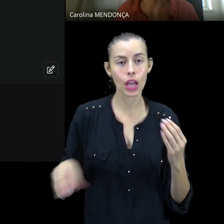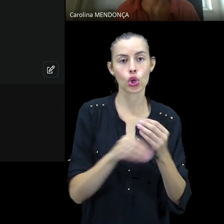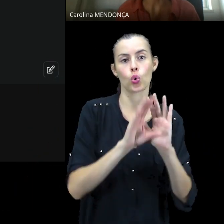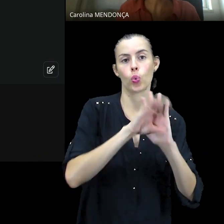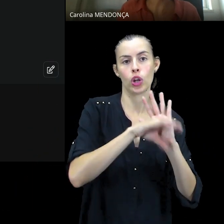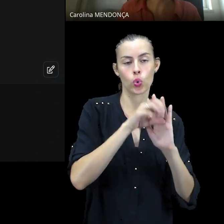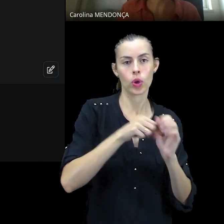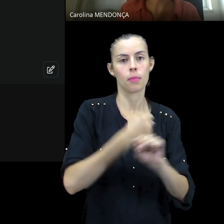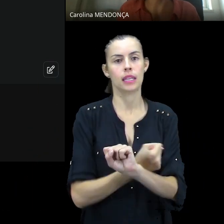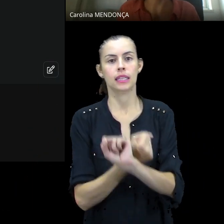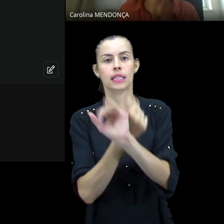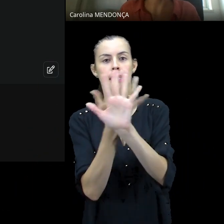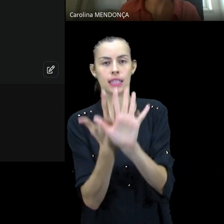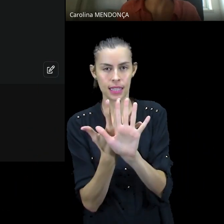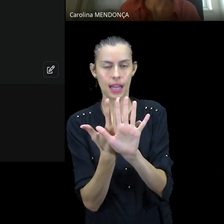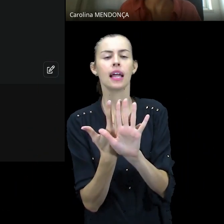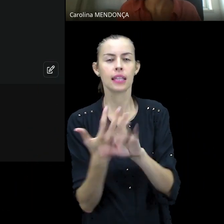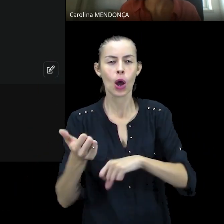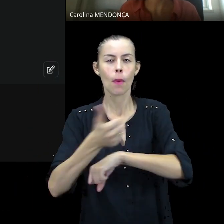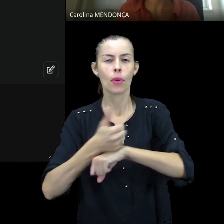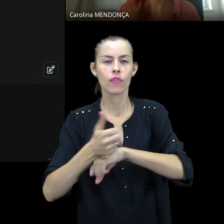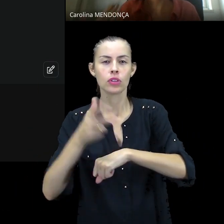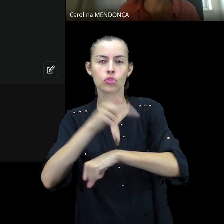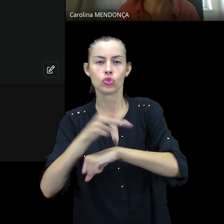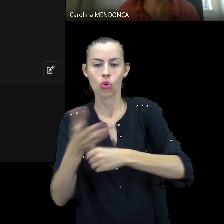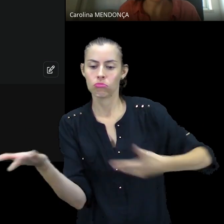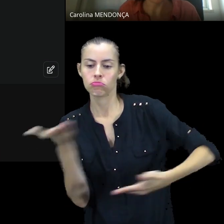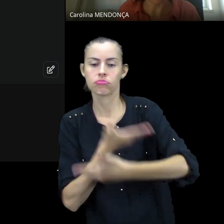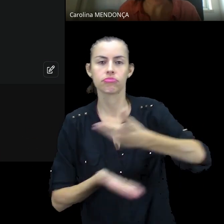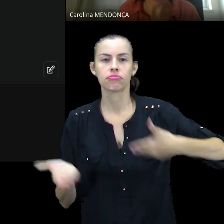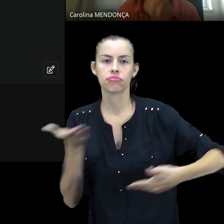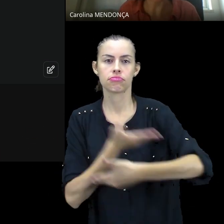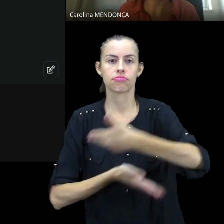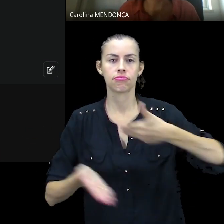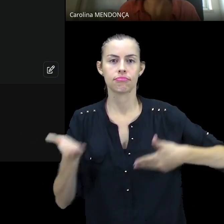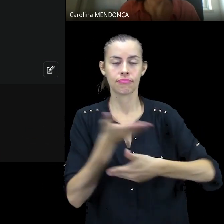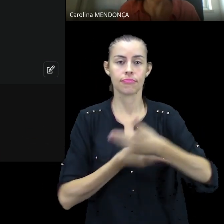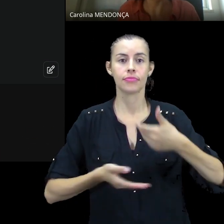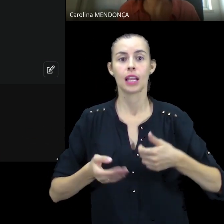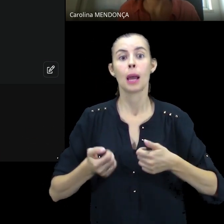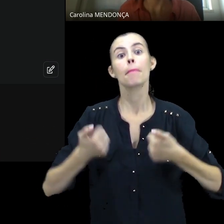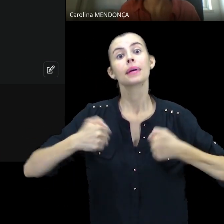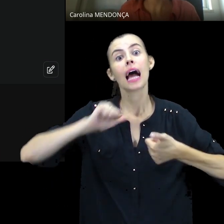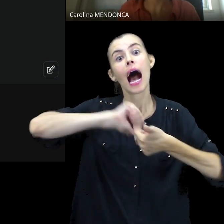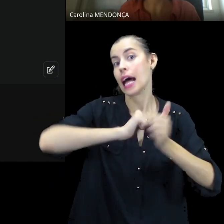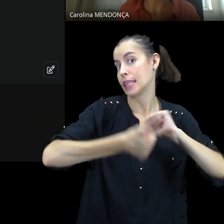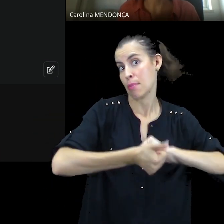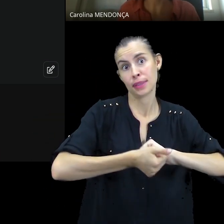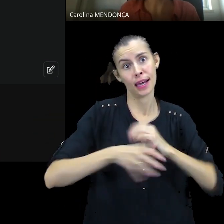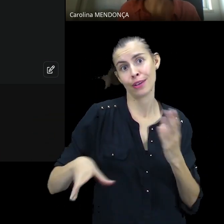específico. Além disso, a nossa resolução diz que o desenvolvimento dessas temáticas, desses conteúdos, ele